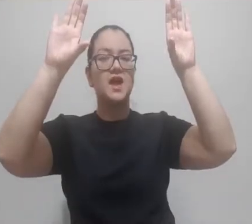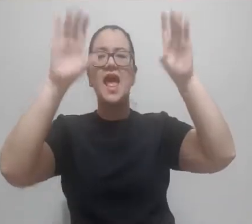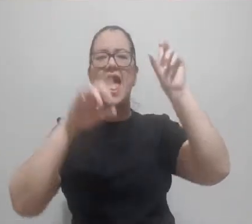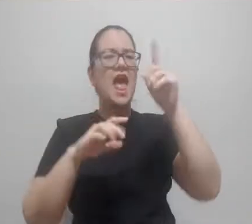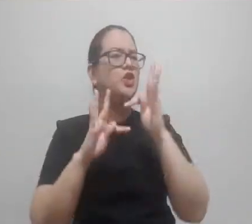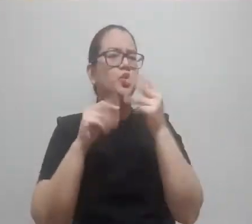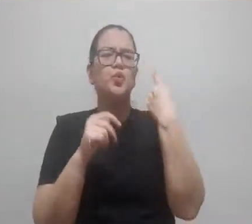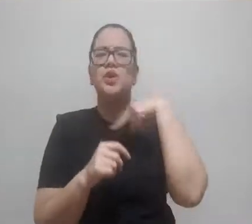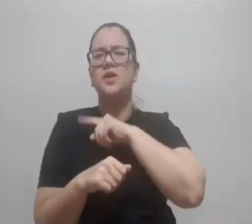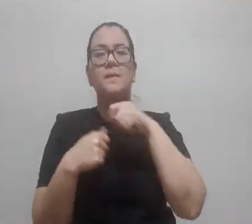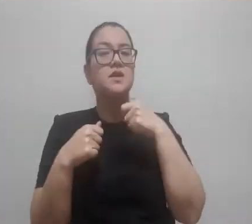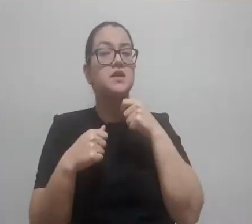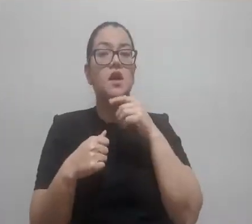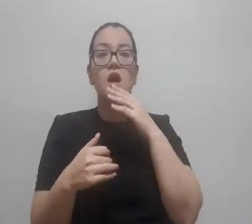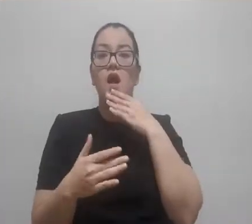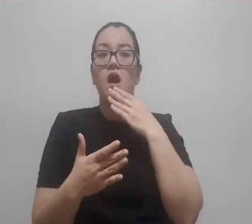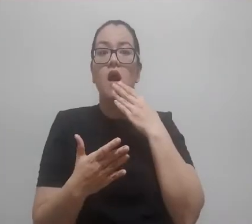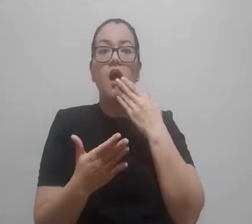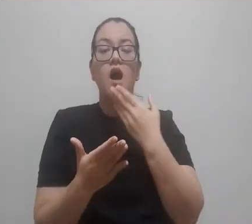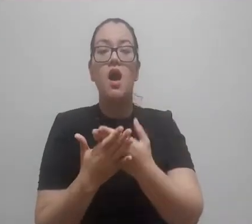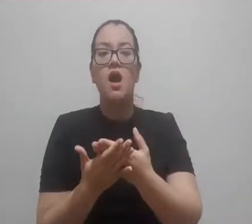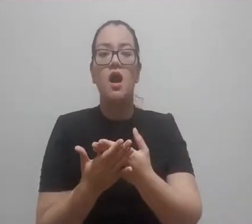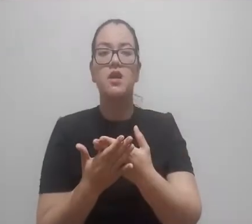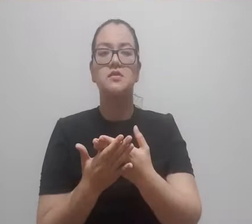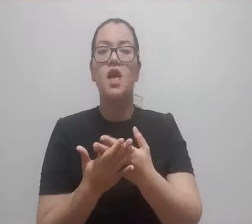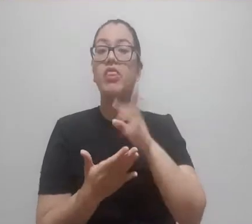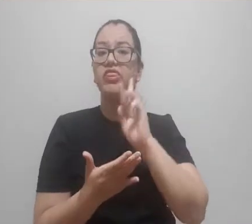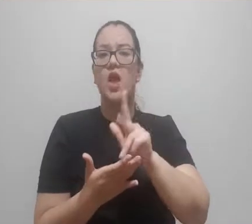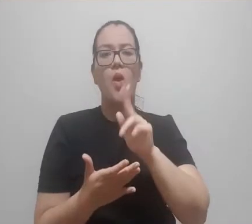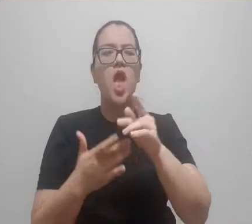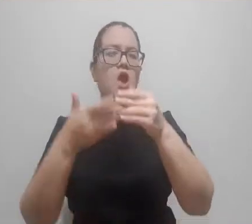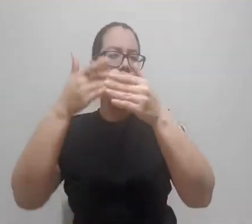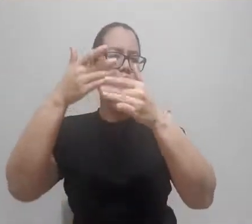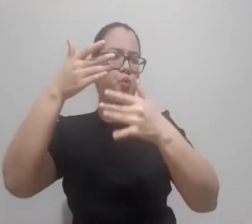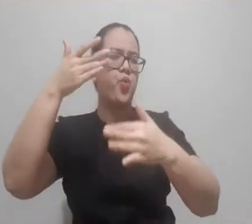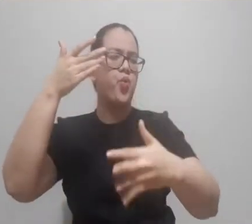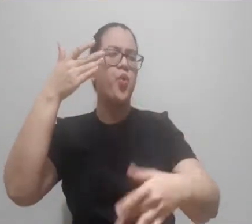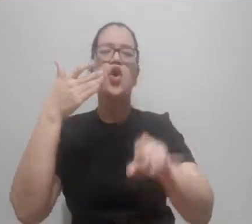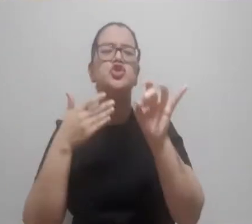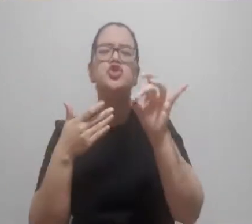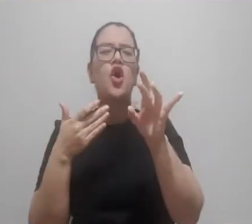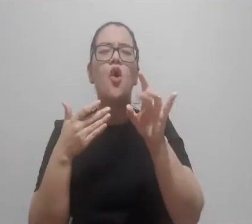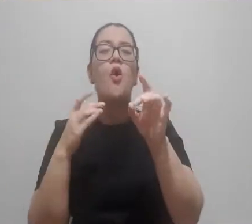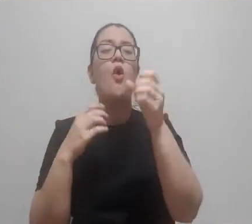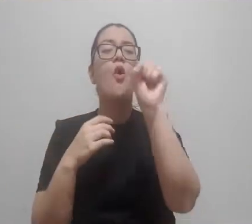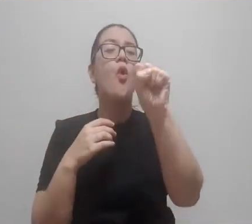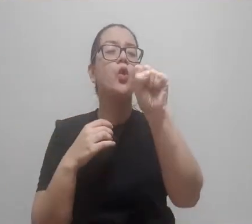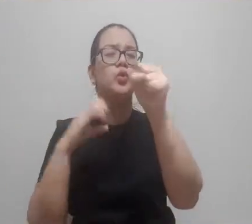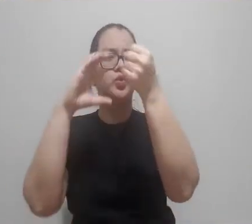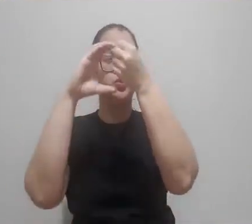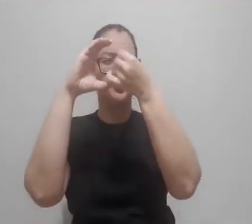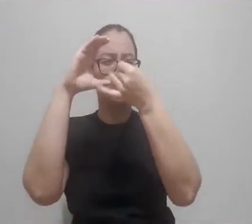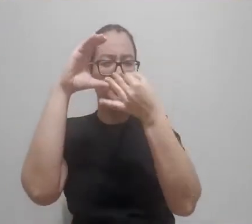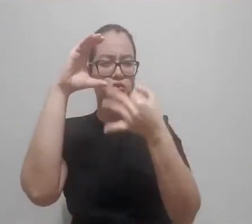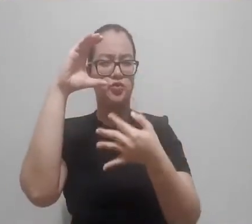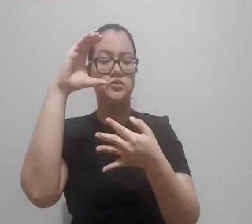as características, são apenas 8, sendo que a 8ª, ela na verdade se